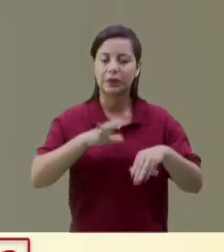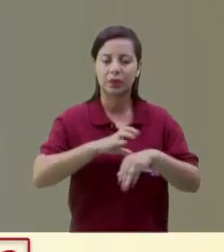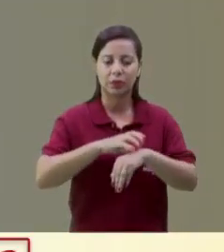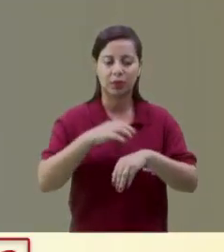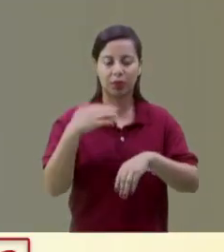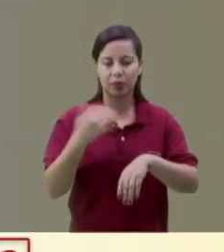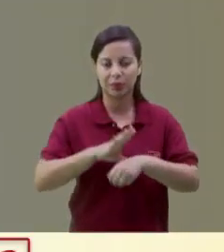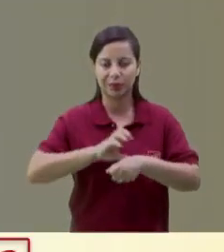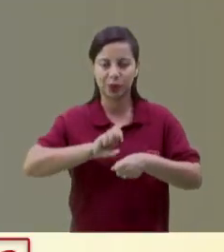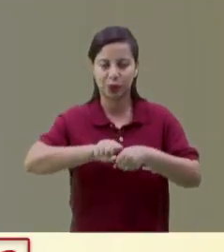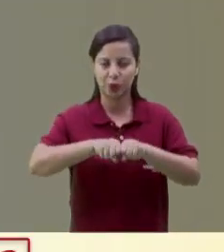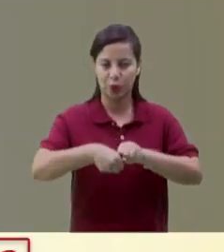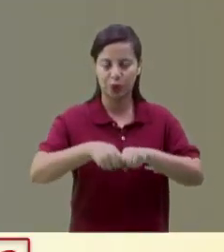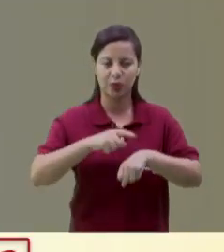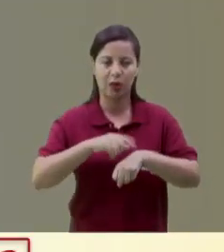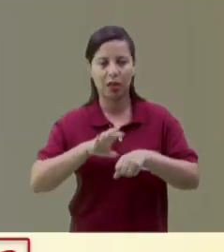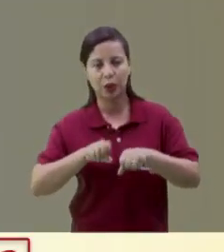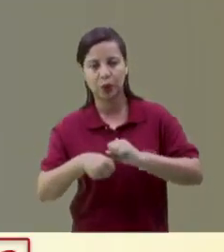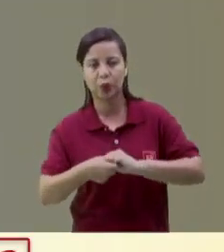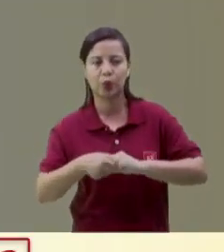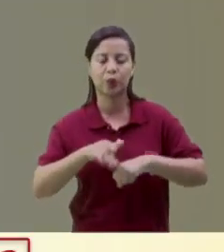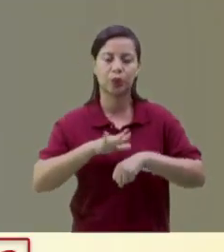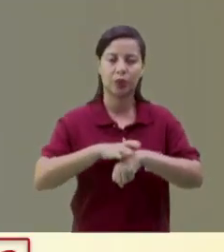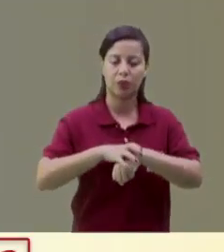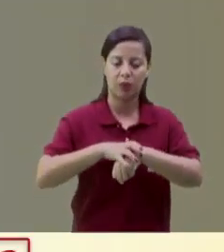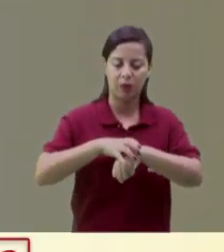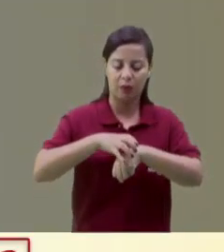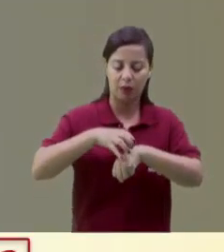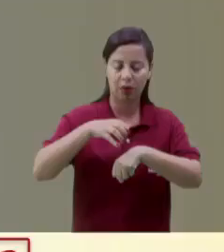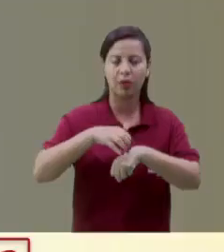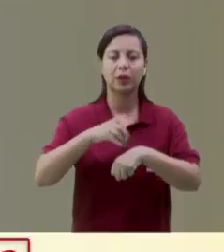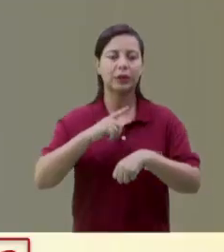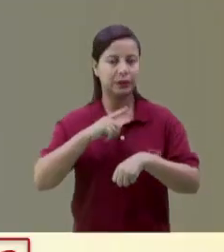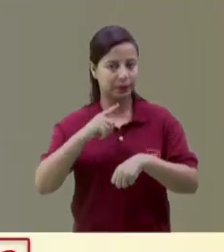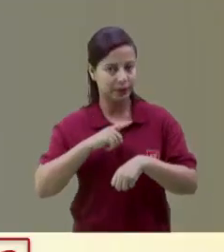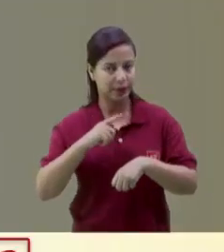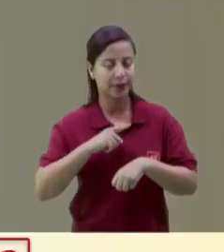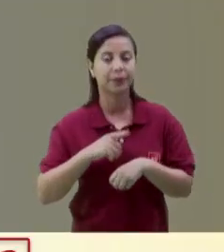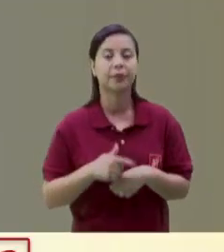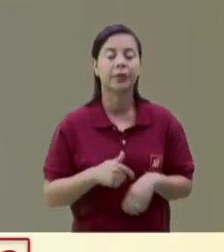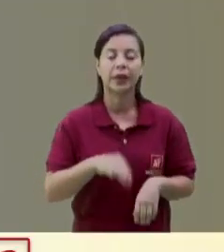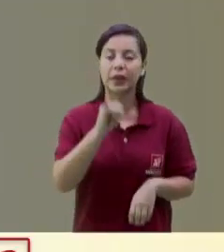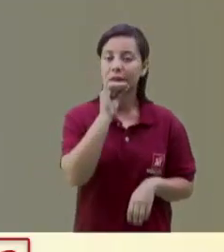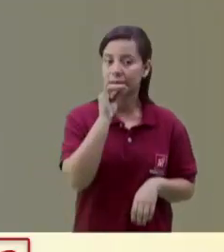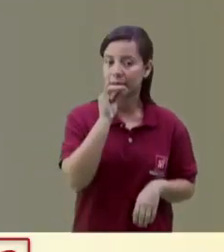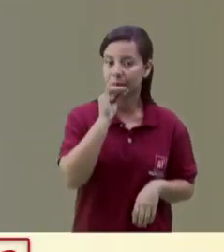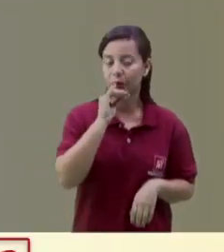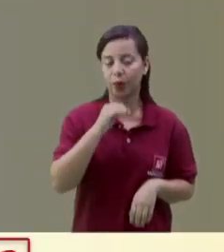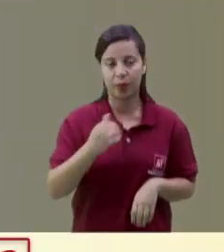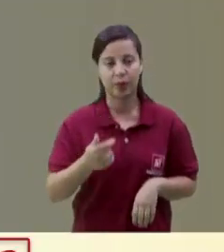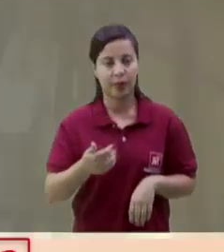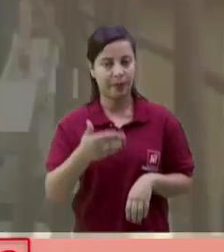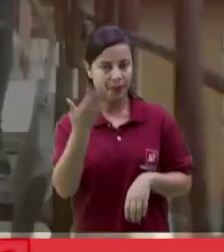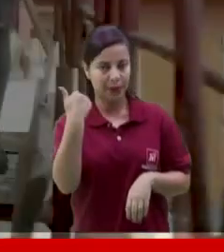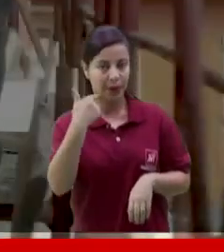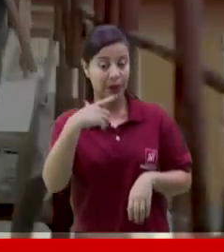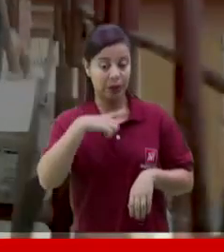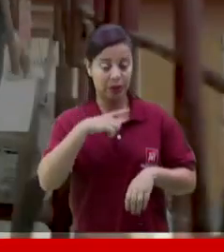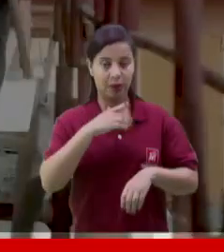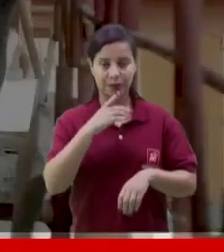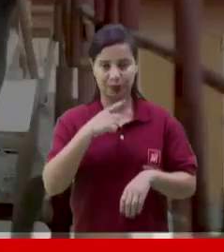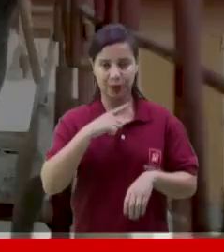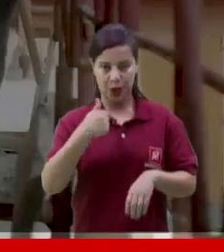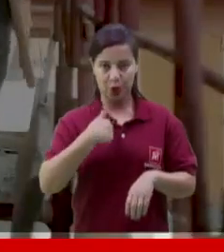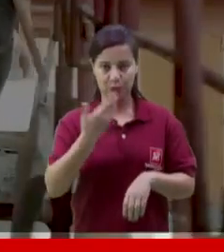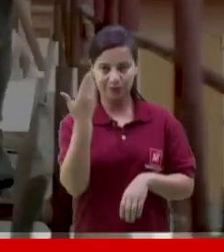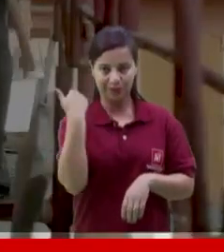uma entorse. Nessa, eu tive um trauma que não foi suficiente para causar uma fratura, porém eu